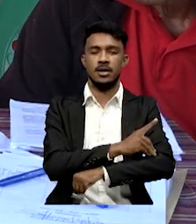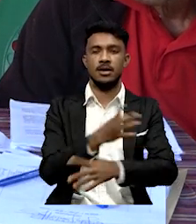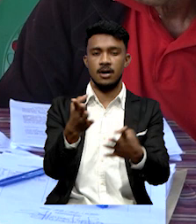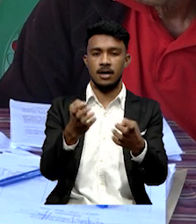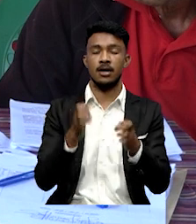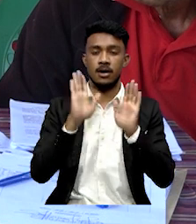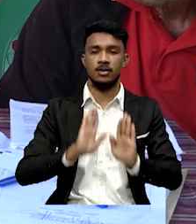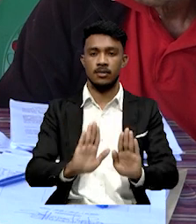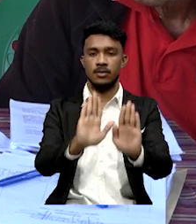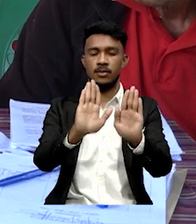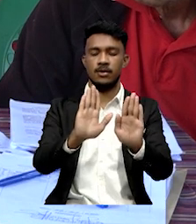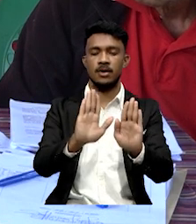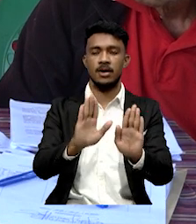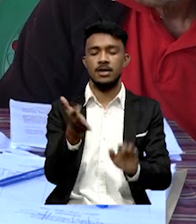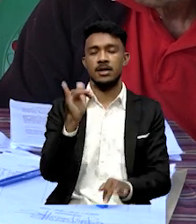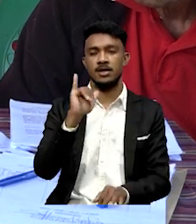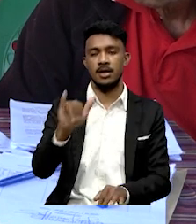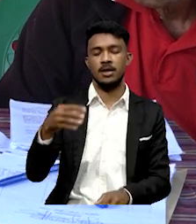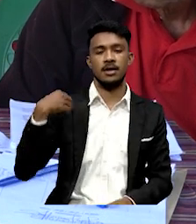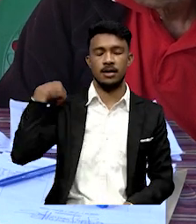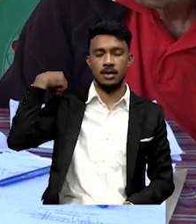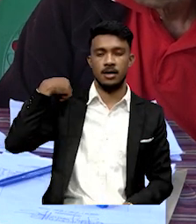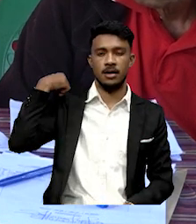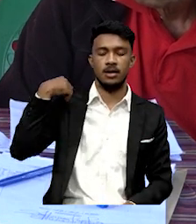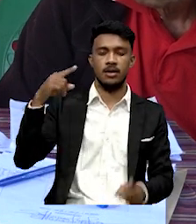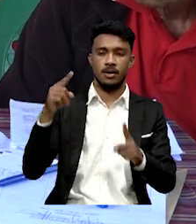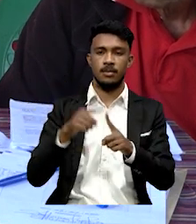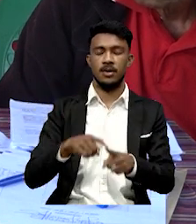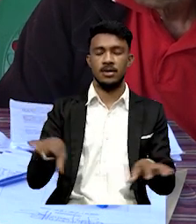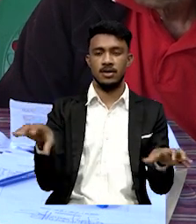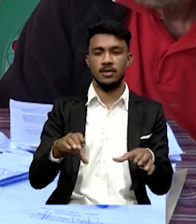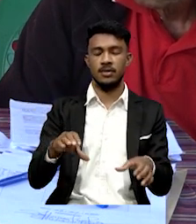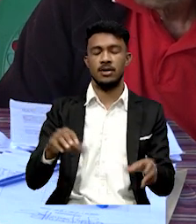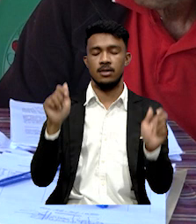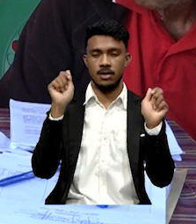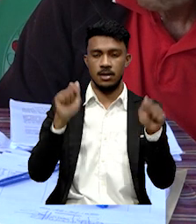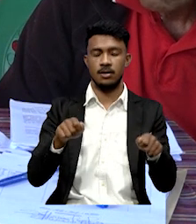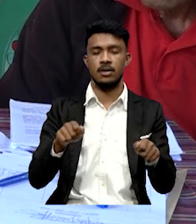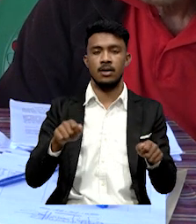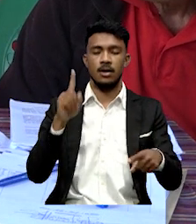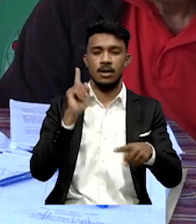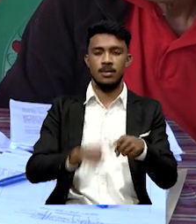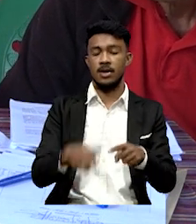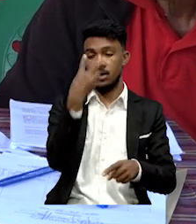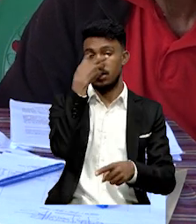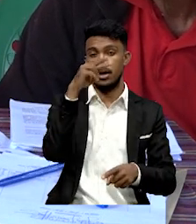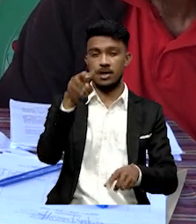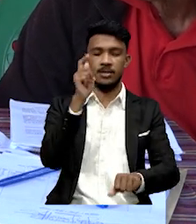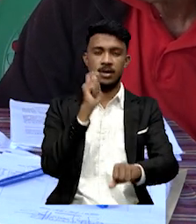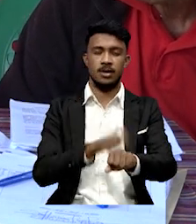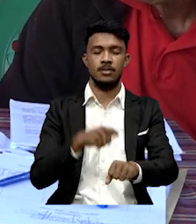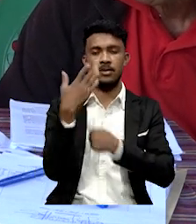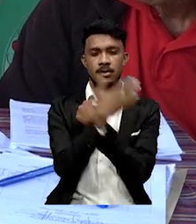dudu, sira nia kandidatu, ba puder, atu, labele haredet ba sitosang